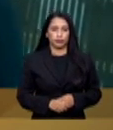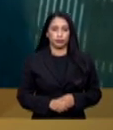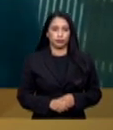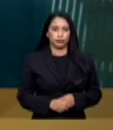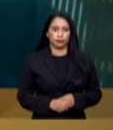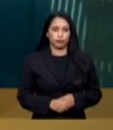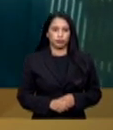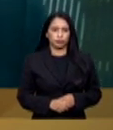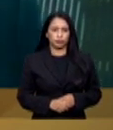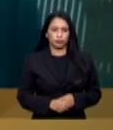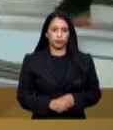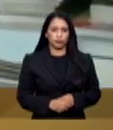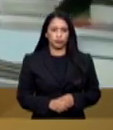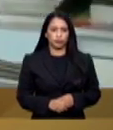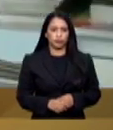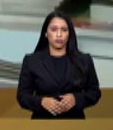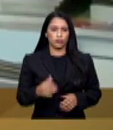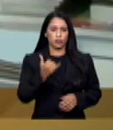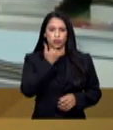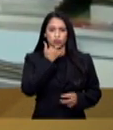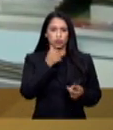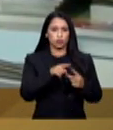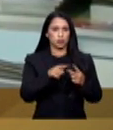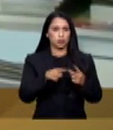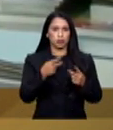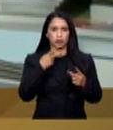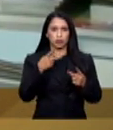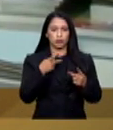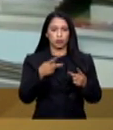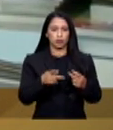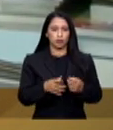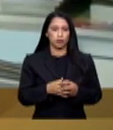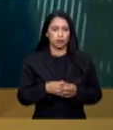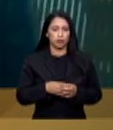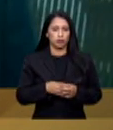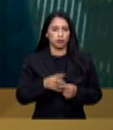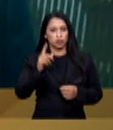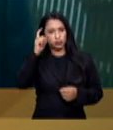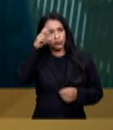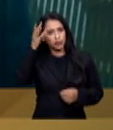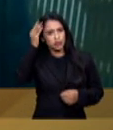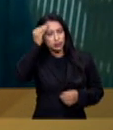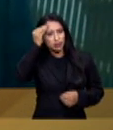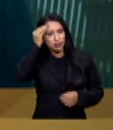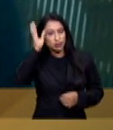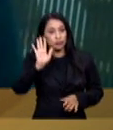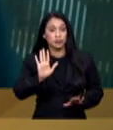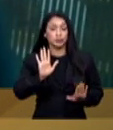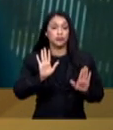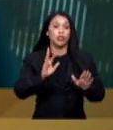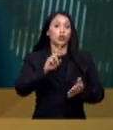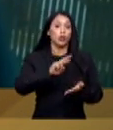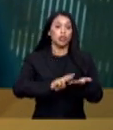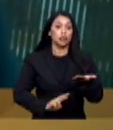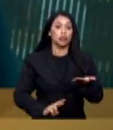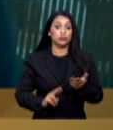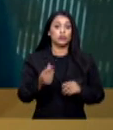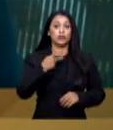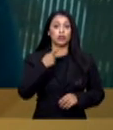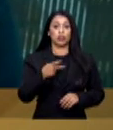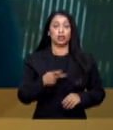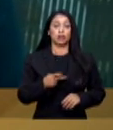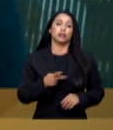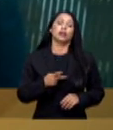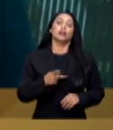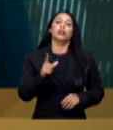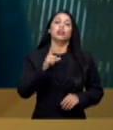claro que presumo, fica redator claro, acordo, então, claro que como relator presumo que Vossa Excelência